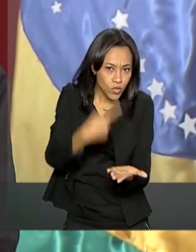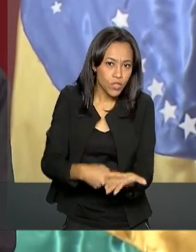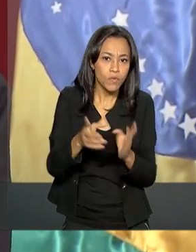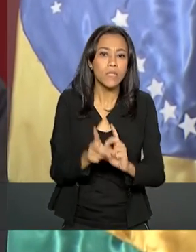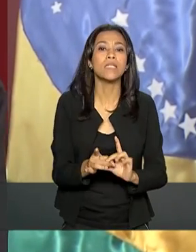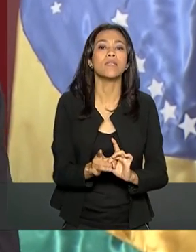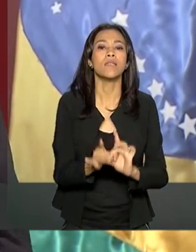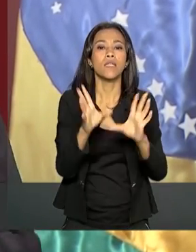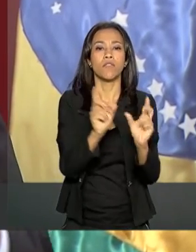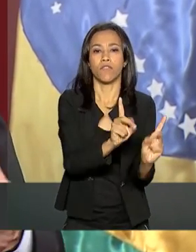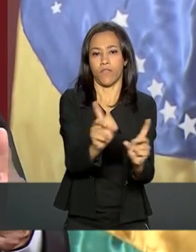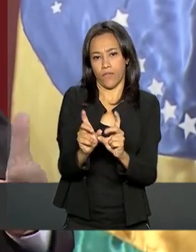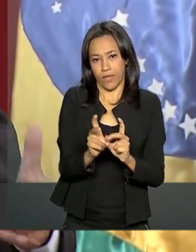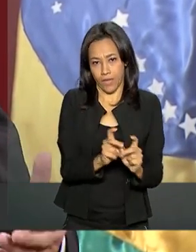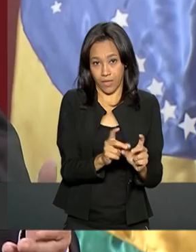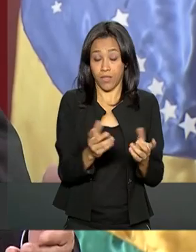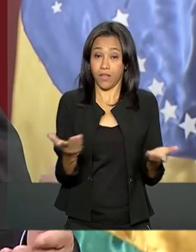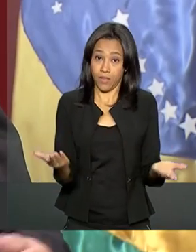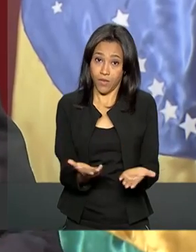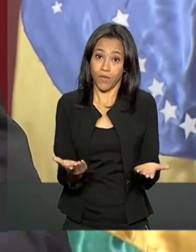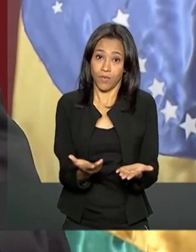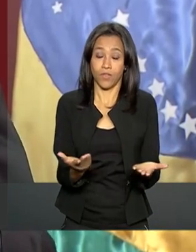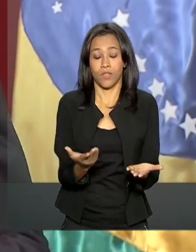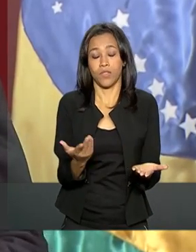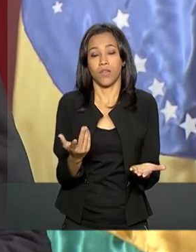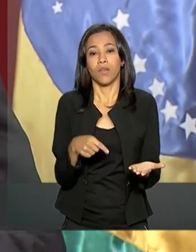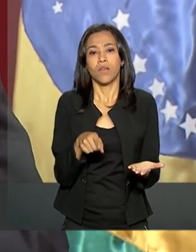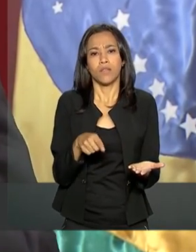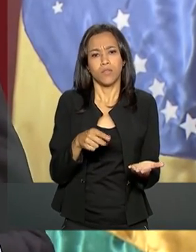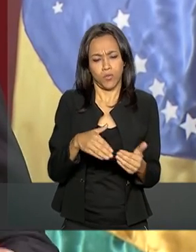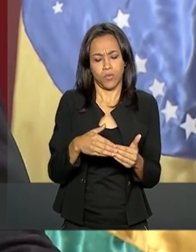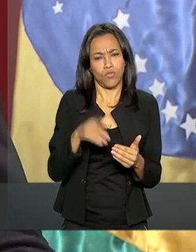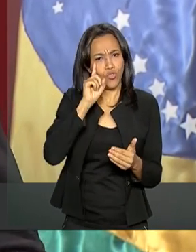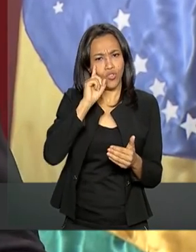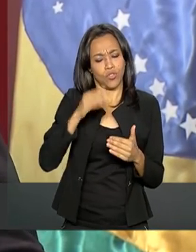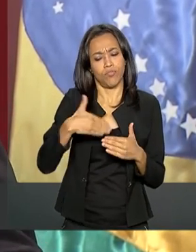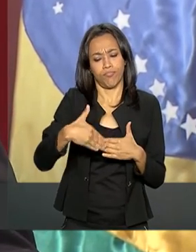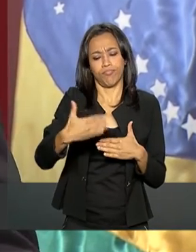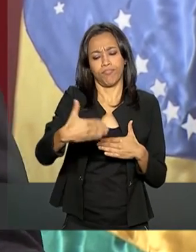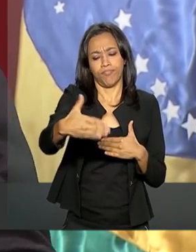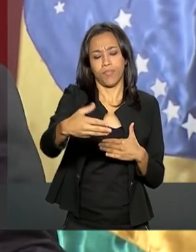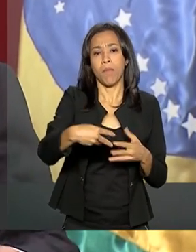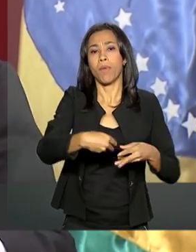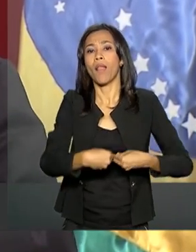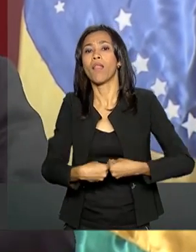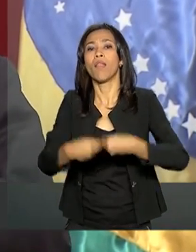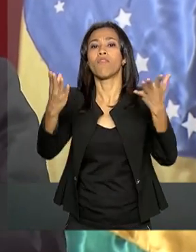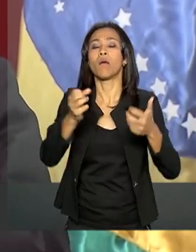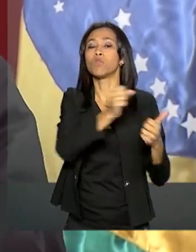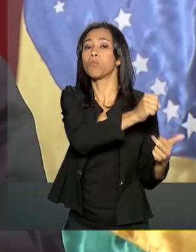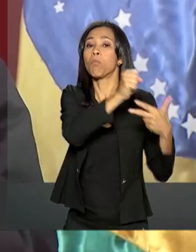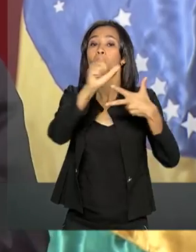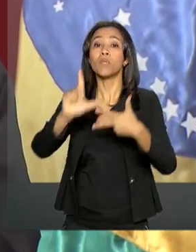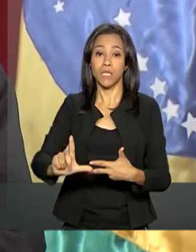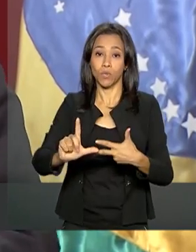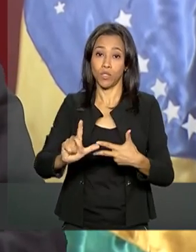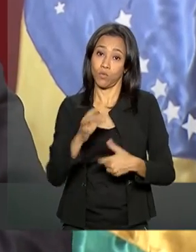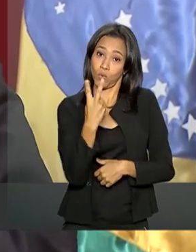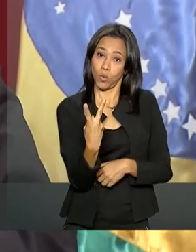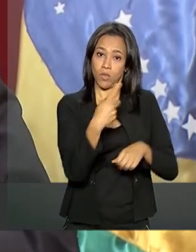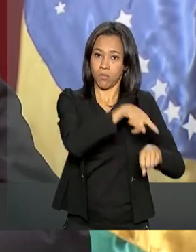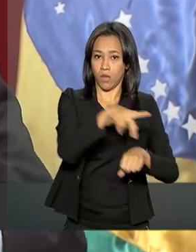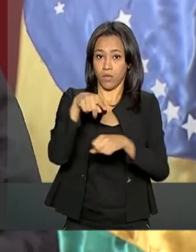comércio, e nós acordamos com o presidente Bolsonaro para poder enviar durante os próximos dias, de forma simultânea, para o Congresso de ambos os países, para que este